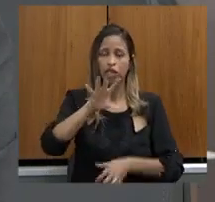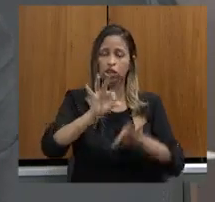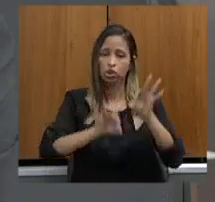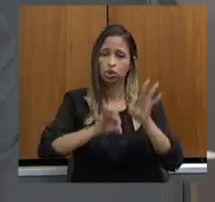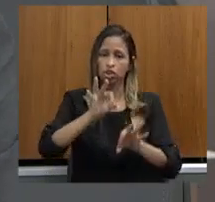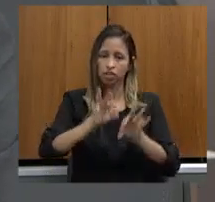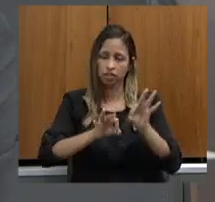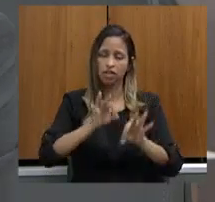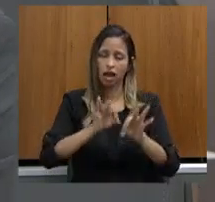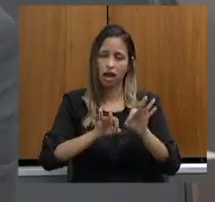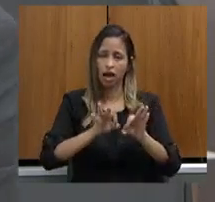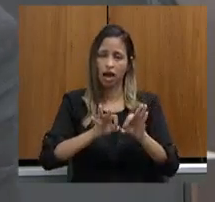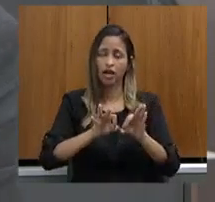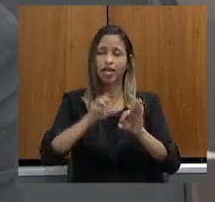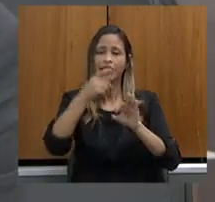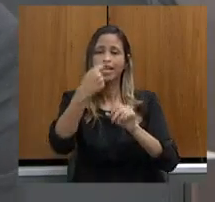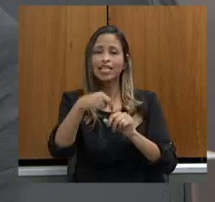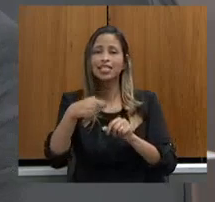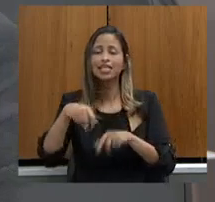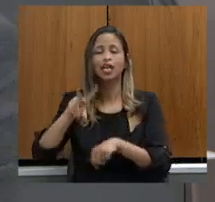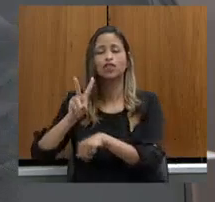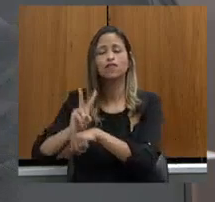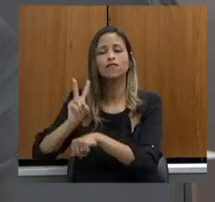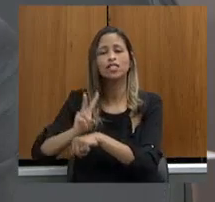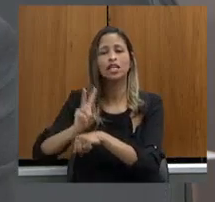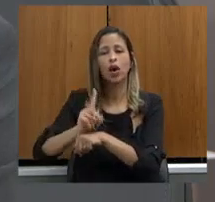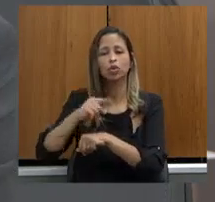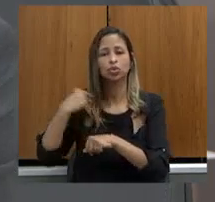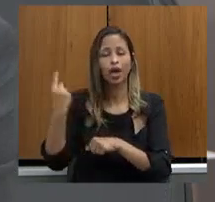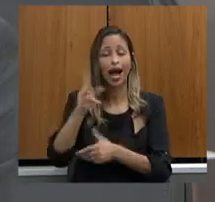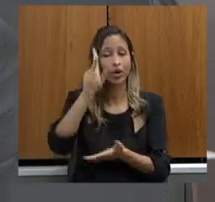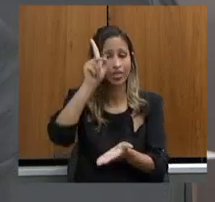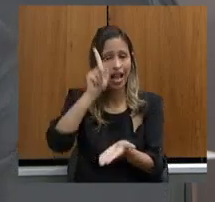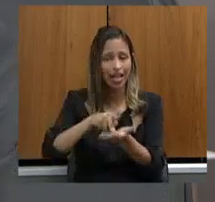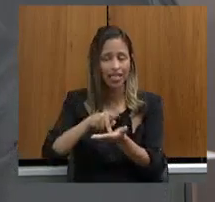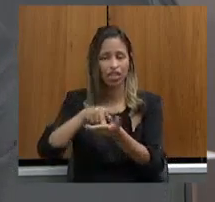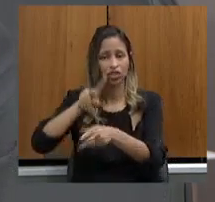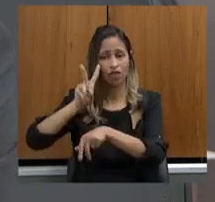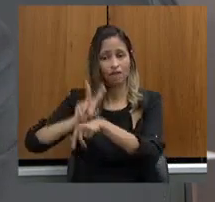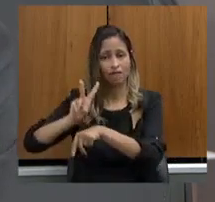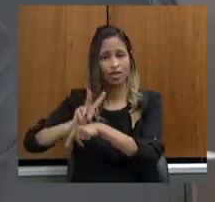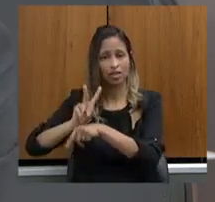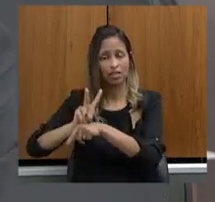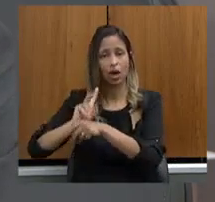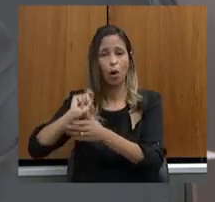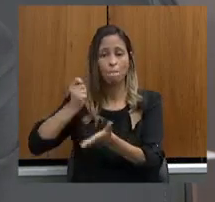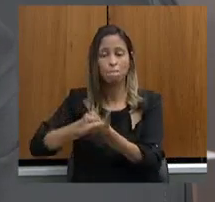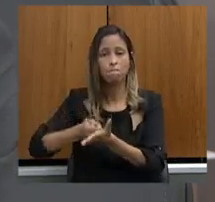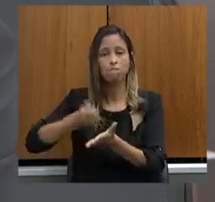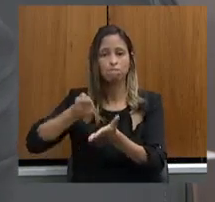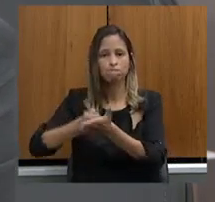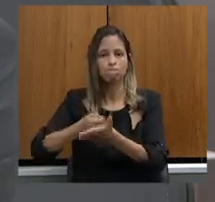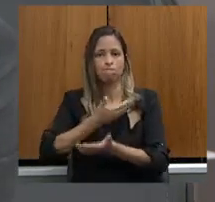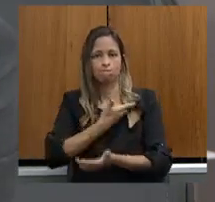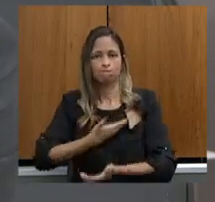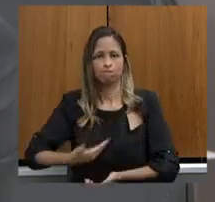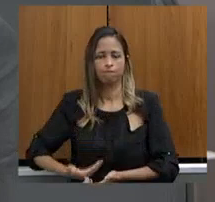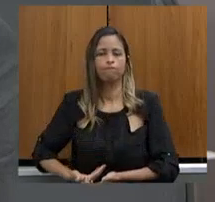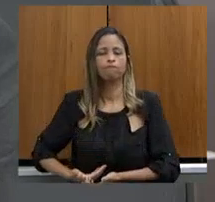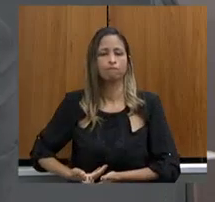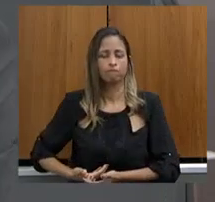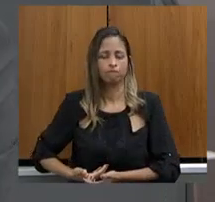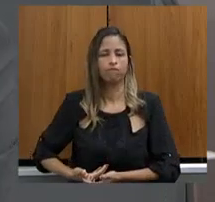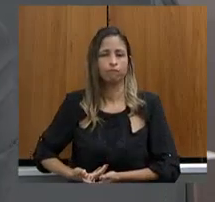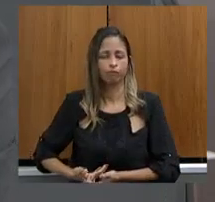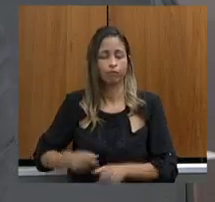judiciário por pura necessidade fiscal do nosso Estado a realidade fiscal de Minas Gerais impôs ao governo do estado essa